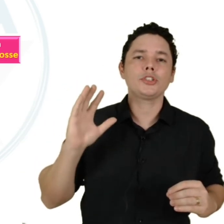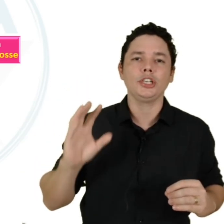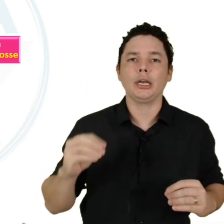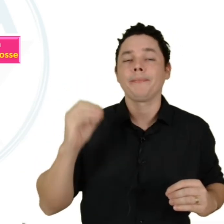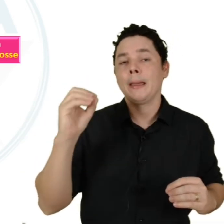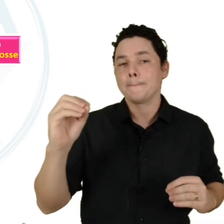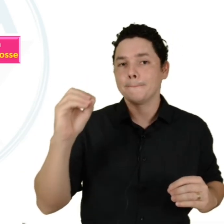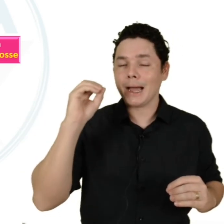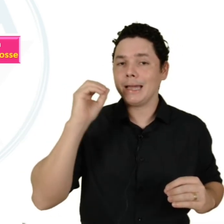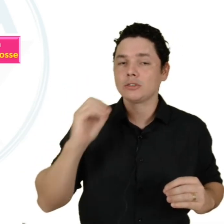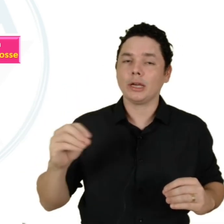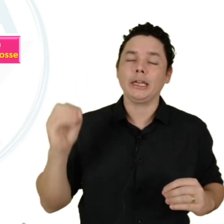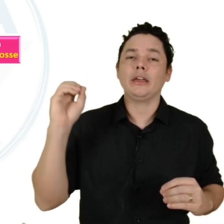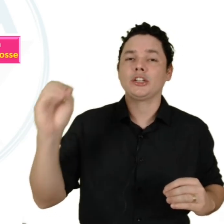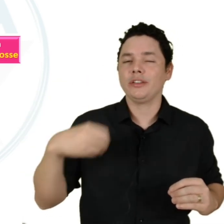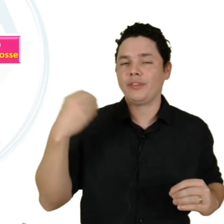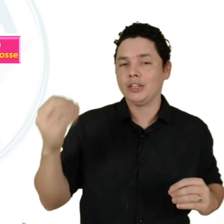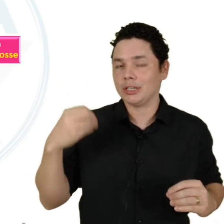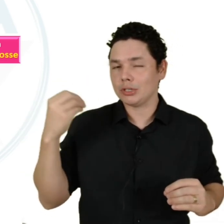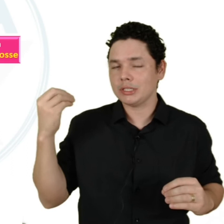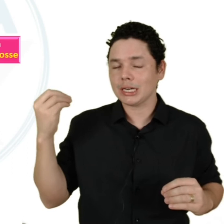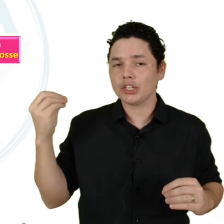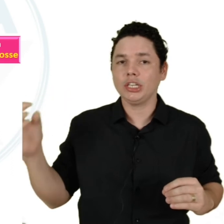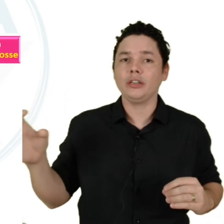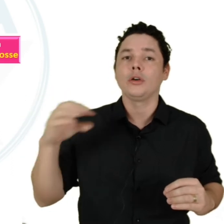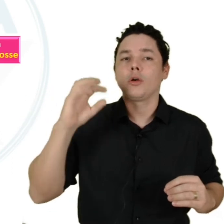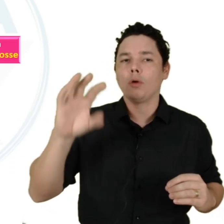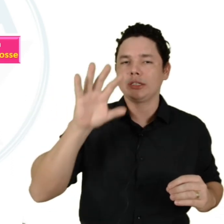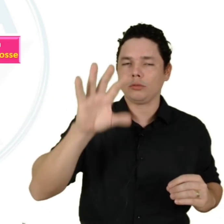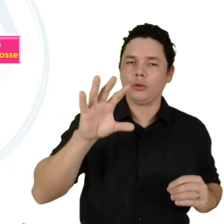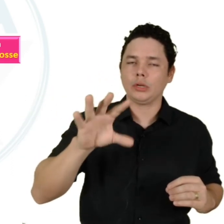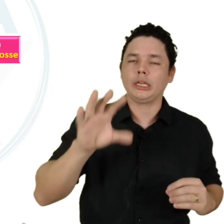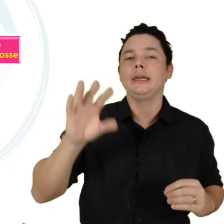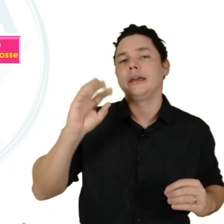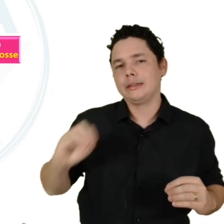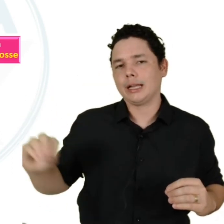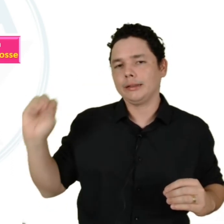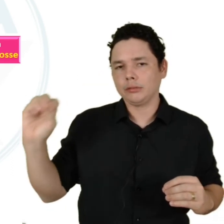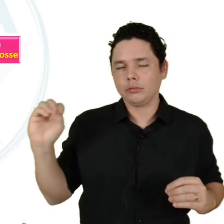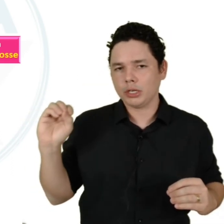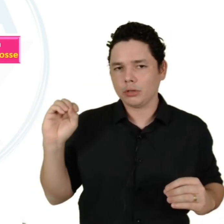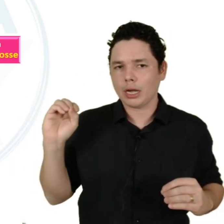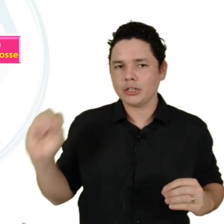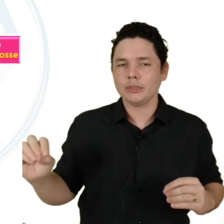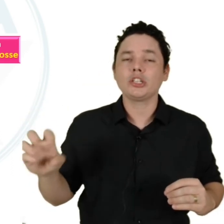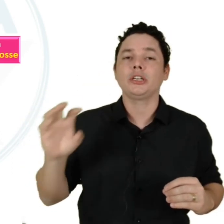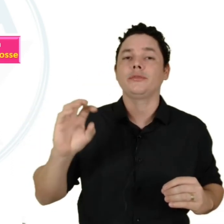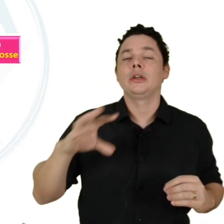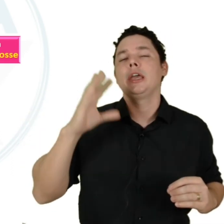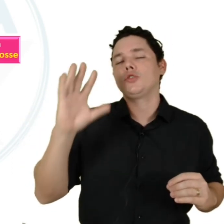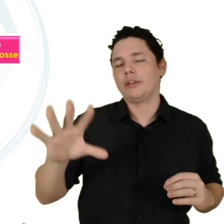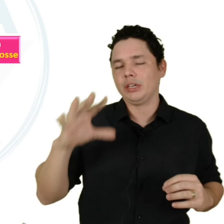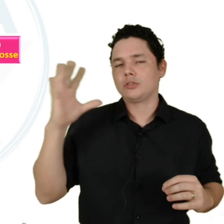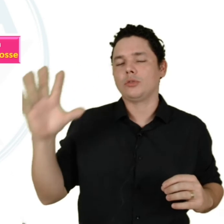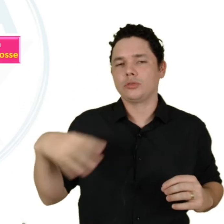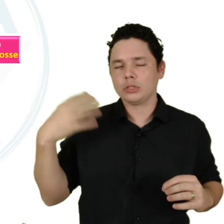primeiro dia. Mas isso aí a gente vê em direito administrativo, quando esse conteúdo aqui está dentro do direito administrativo.